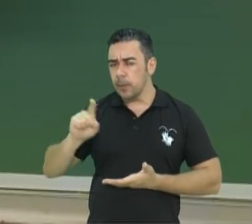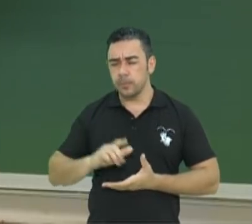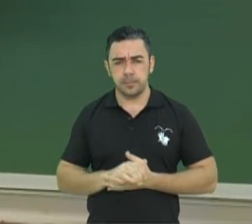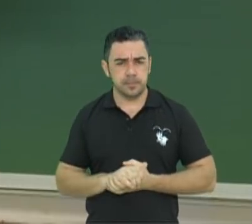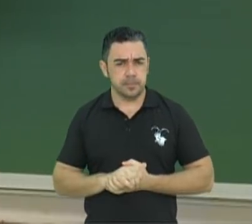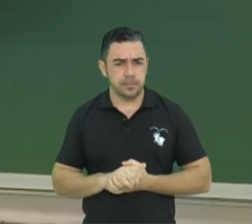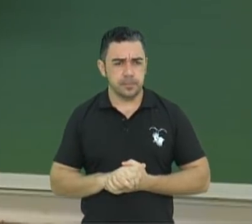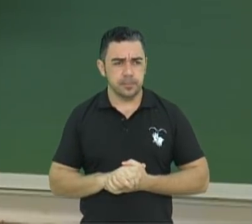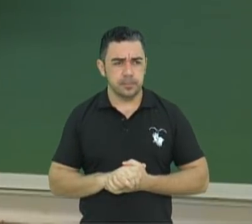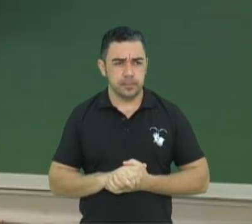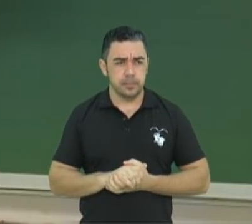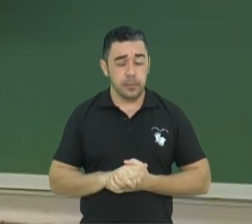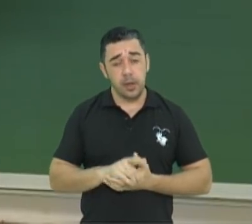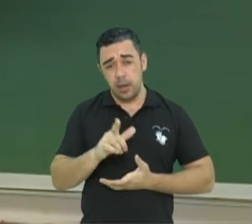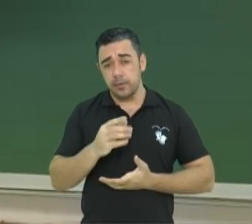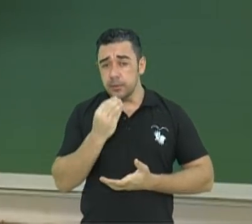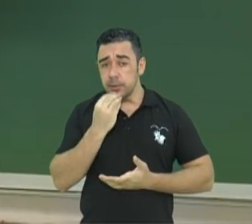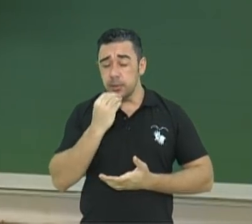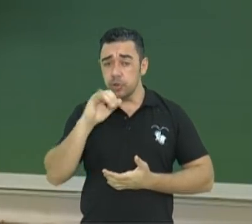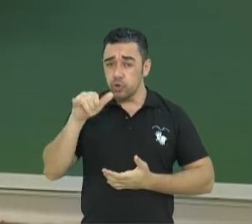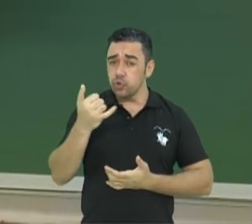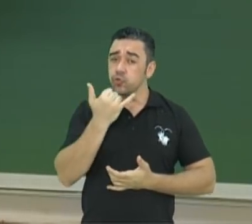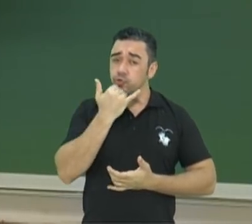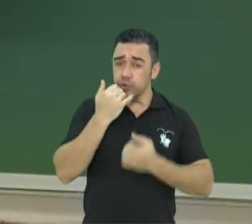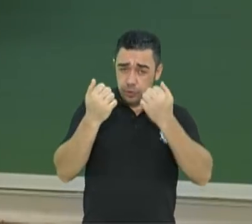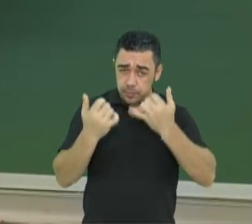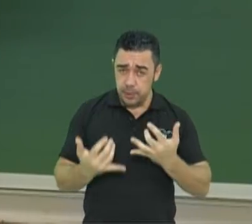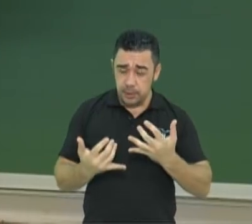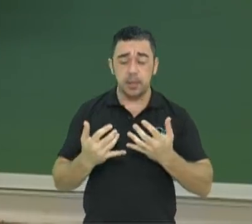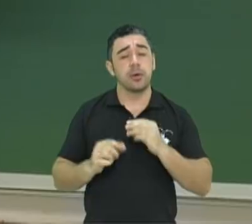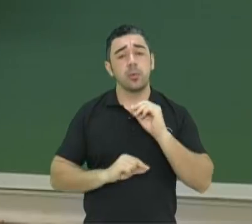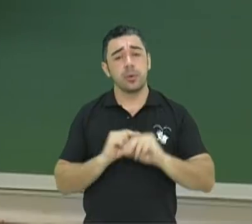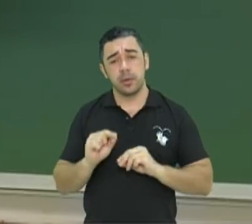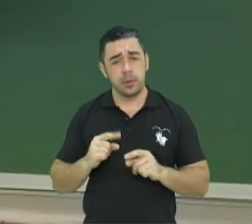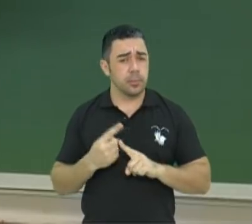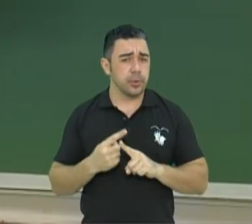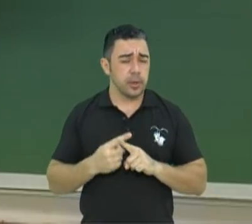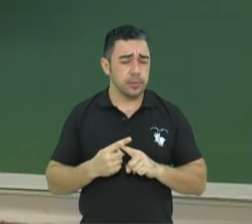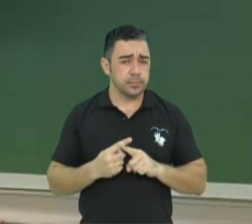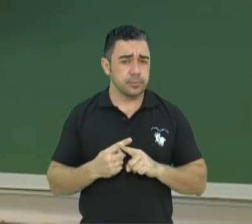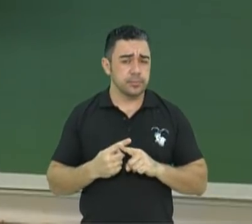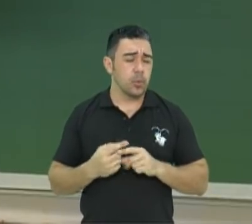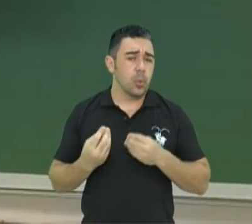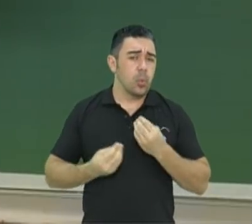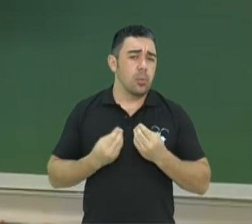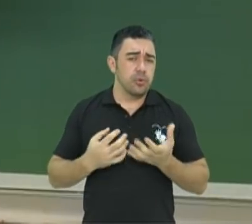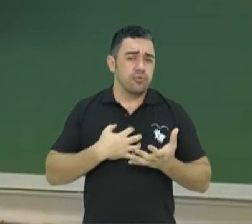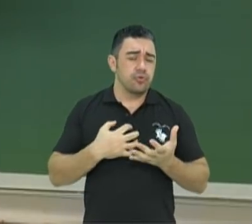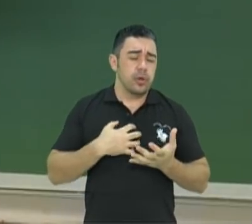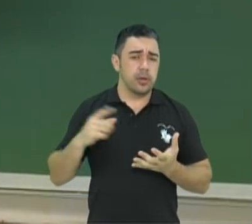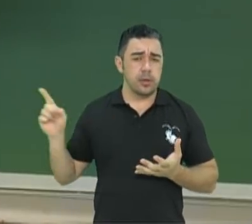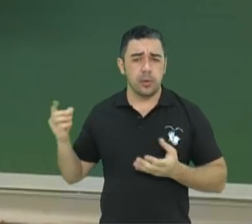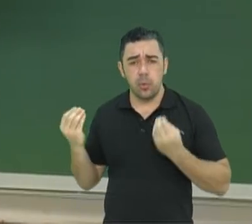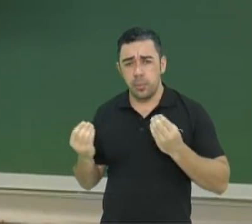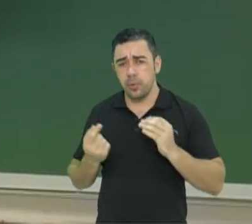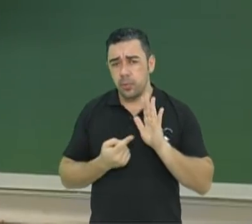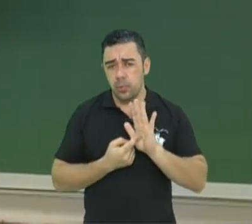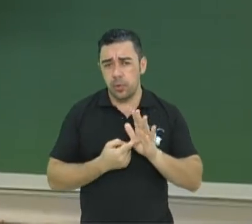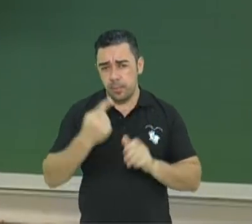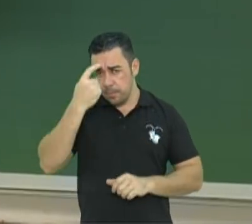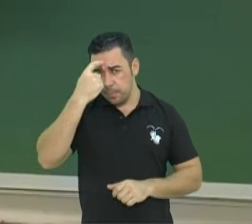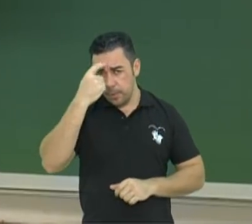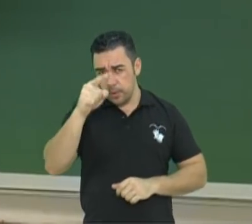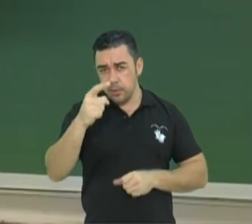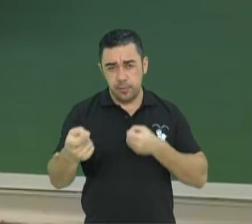E aí você vai tentar justificar o porquê, se sim ou não e por quê, né? De que forma isso é identificado? Pensa